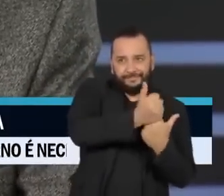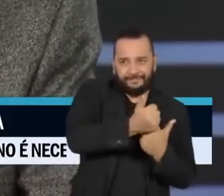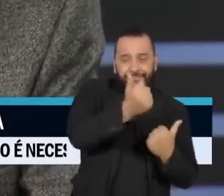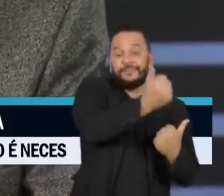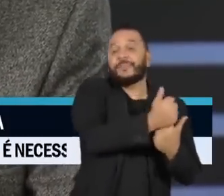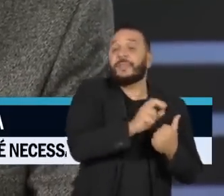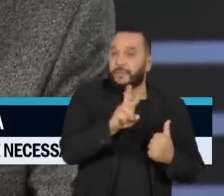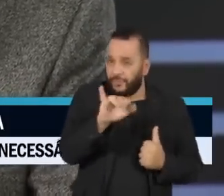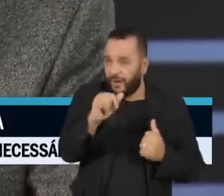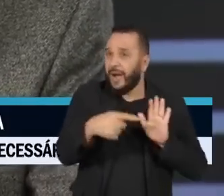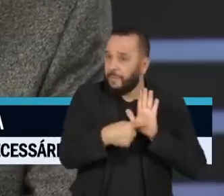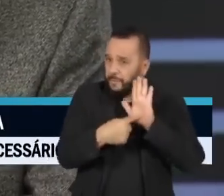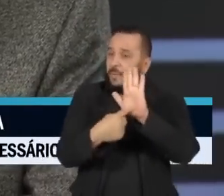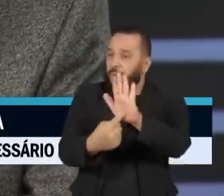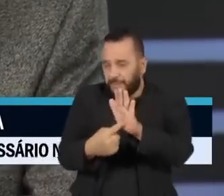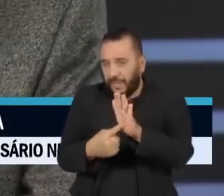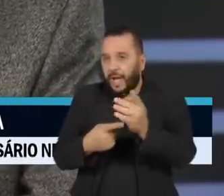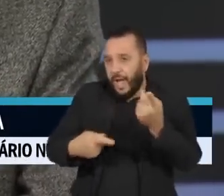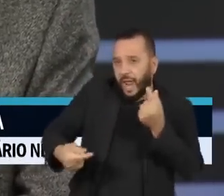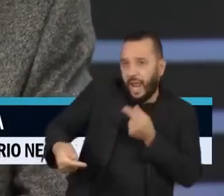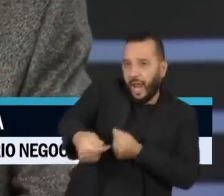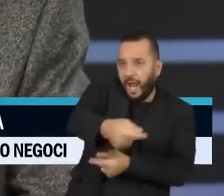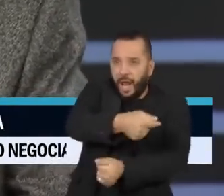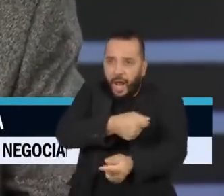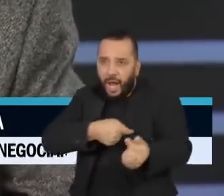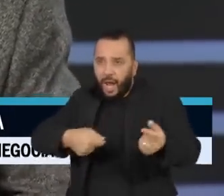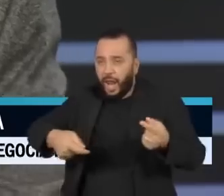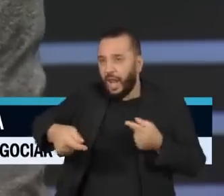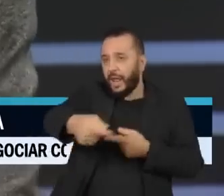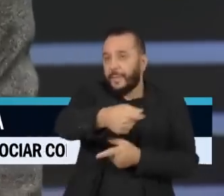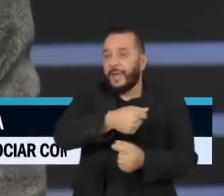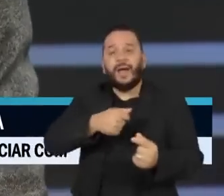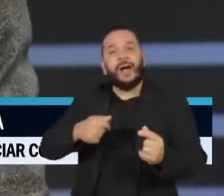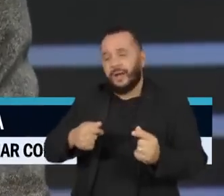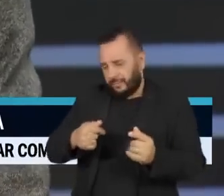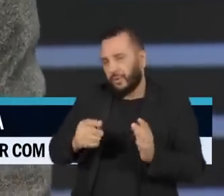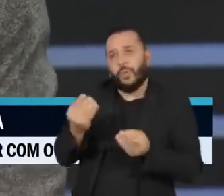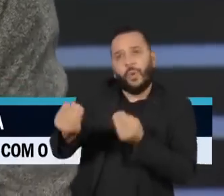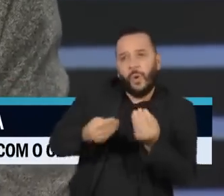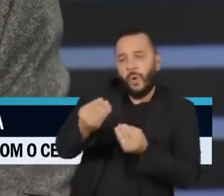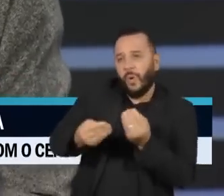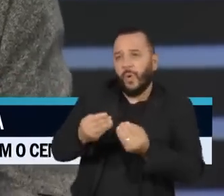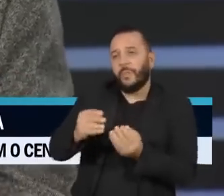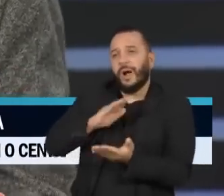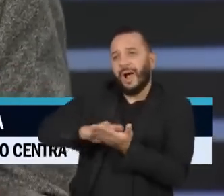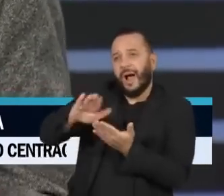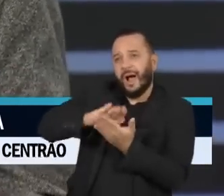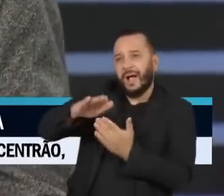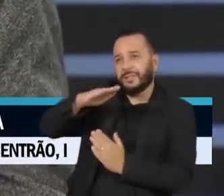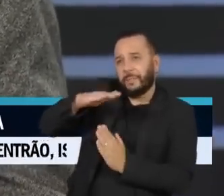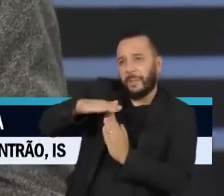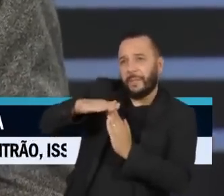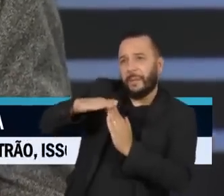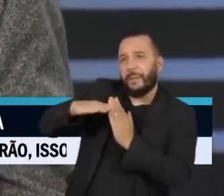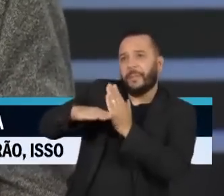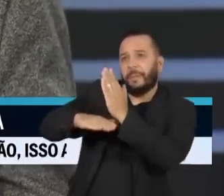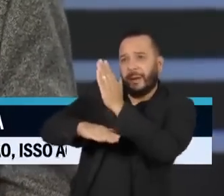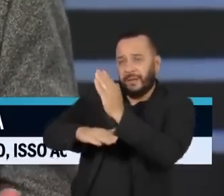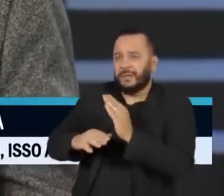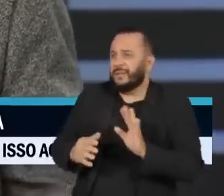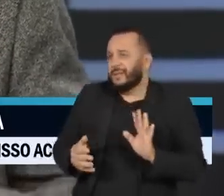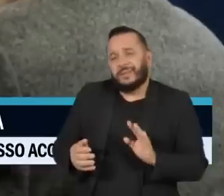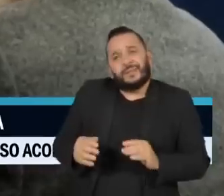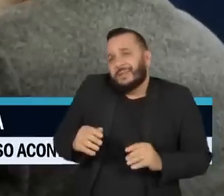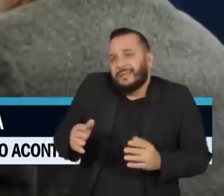macroeconômicos até onde se pode fazer esse gasto e nesse inteirinho você perde na bolsa assim quem